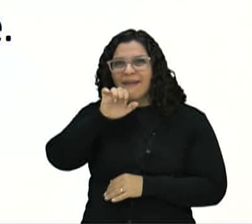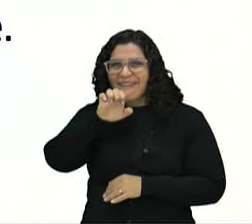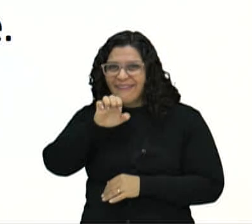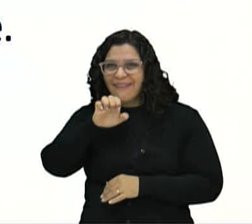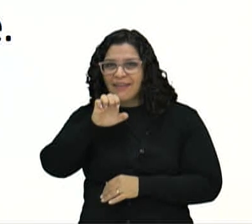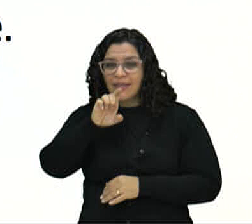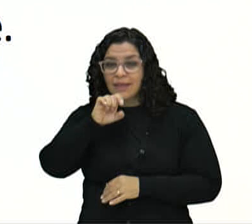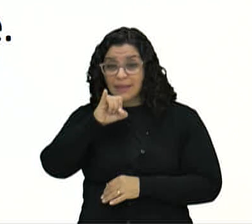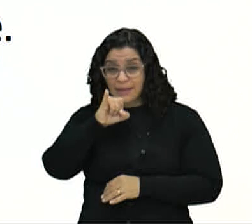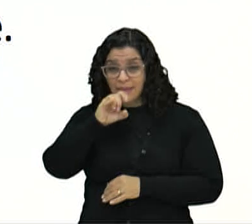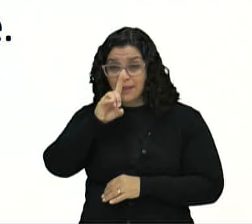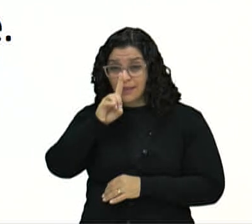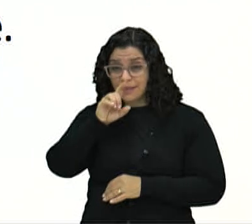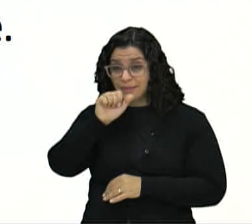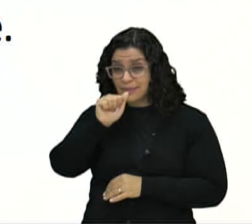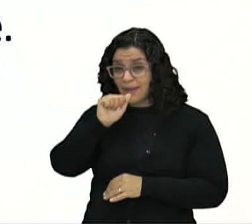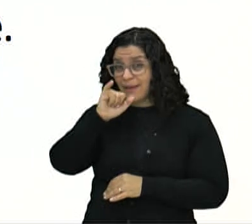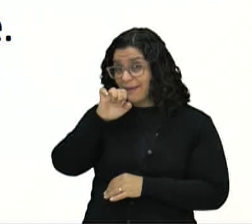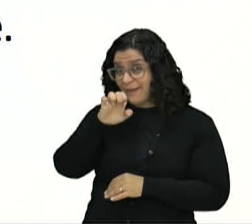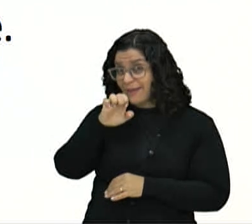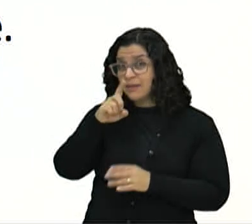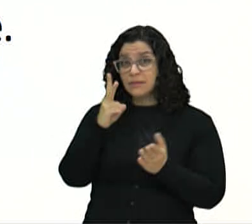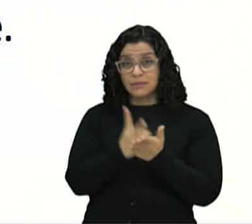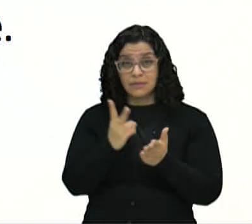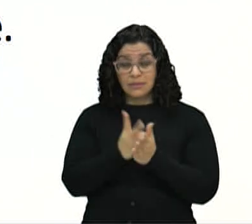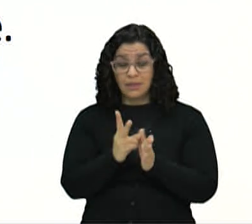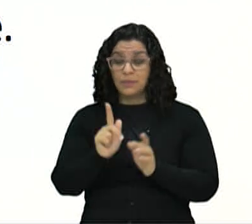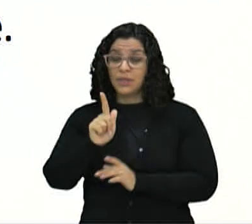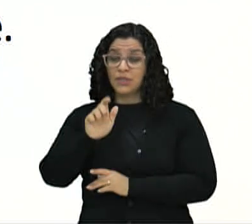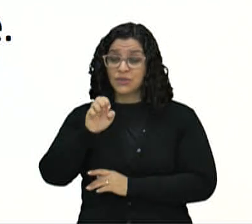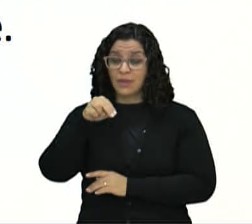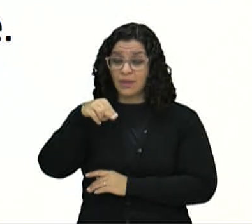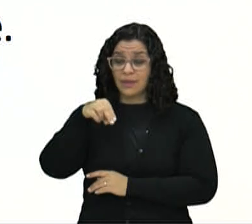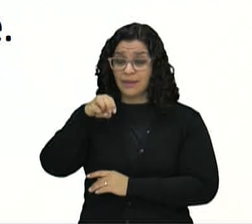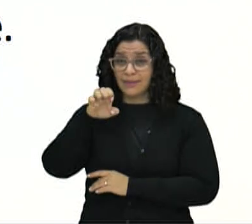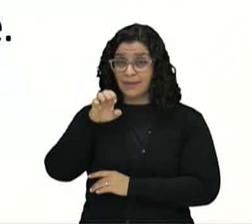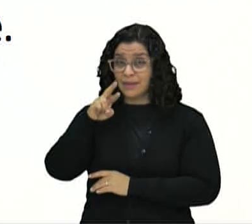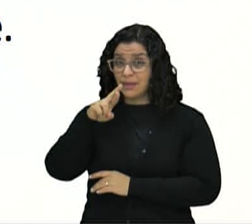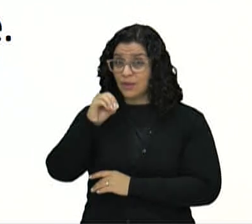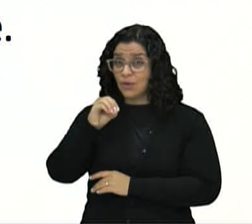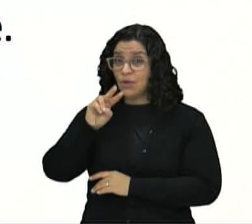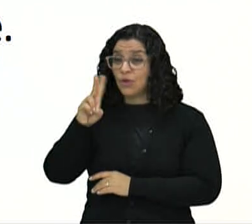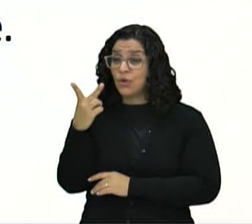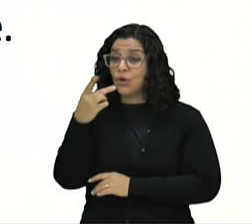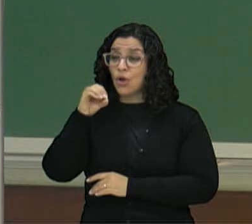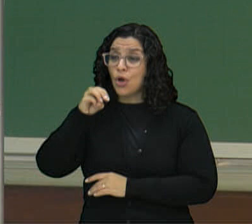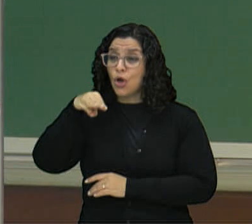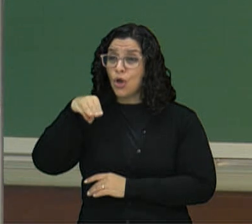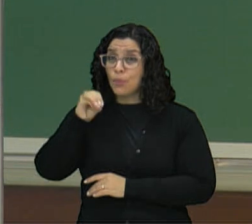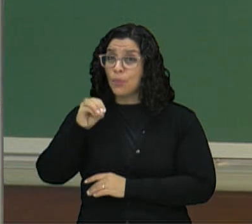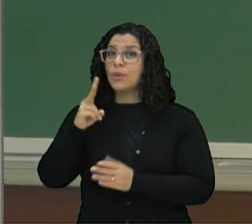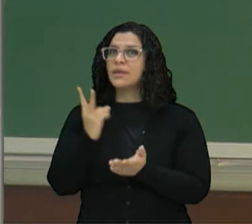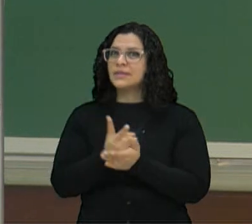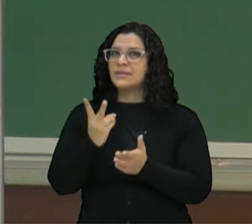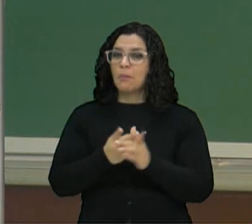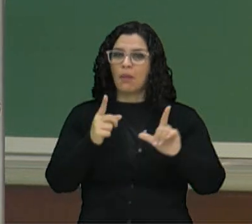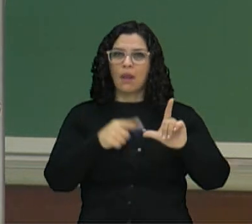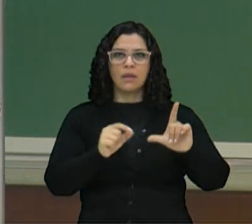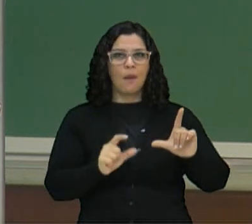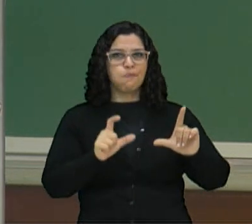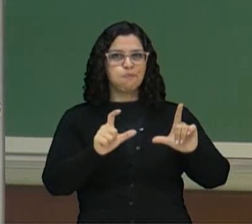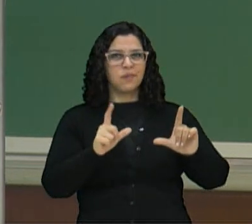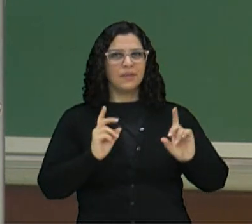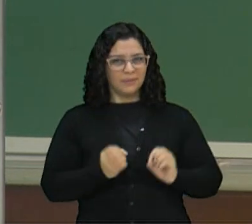família Hominidae, e pertencemos ao gênero Homo, porque o nome do gênero sempre está com letra